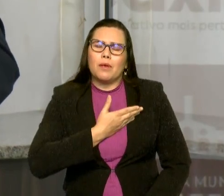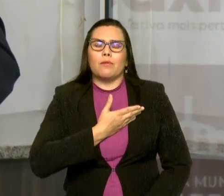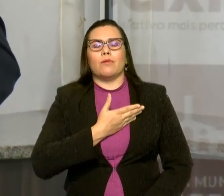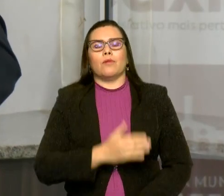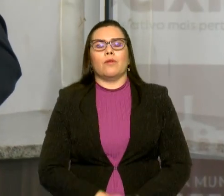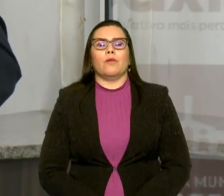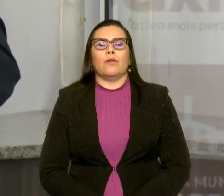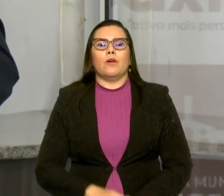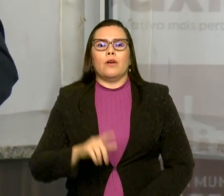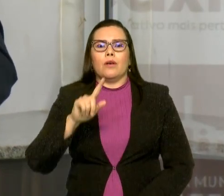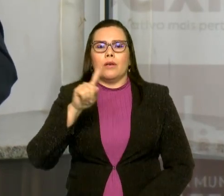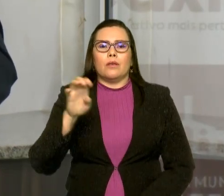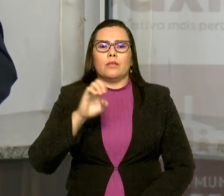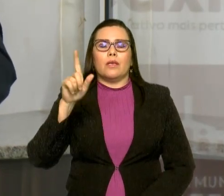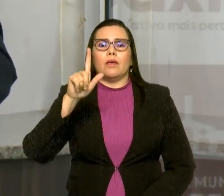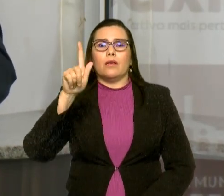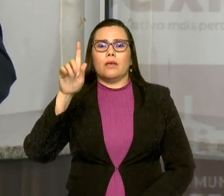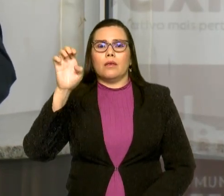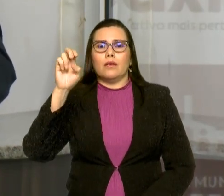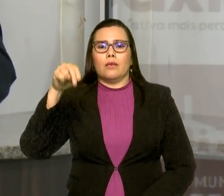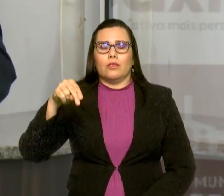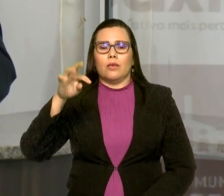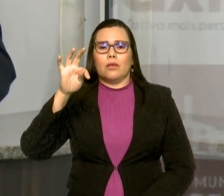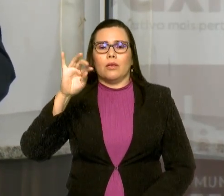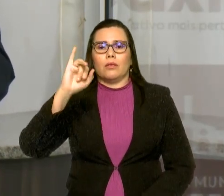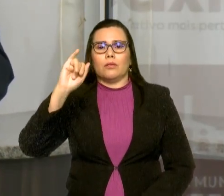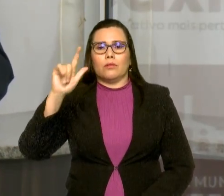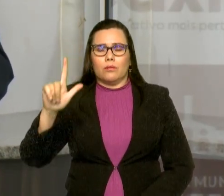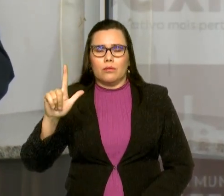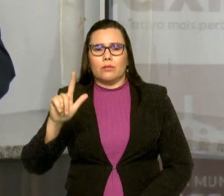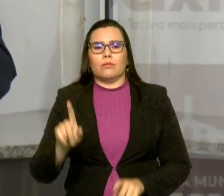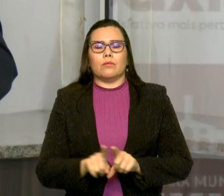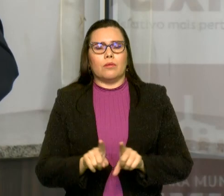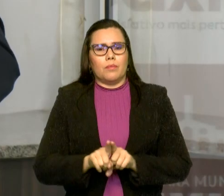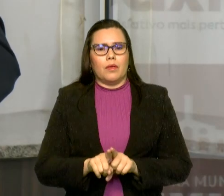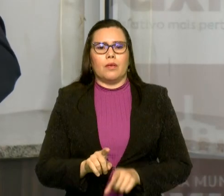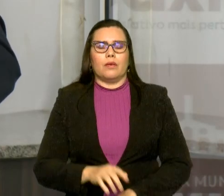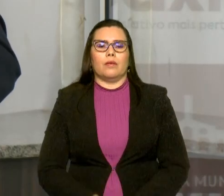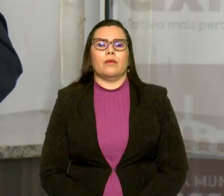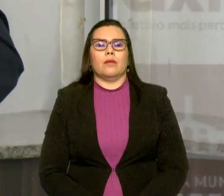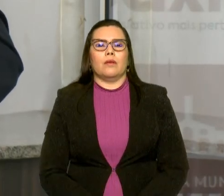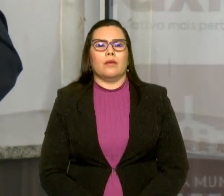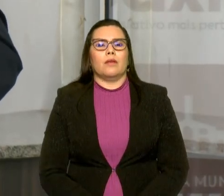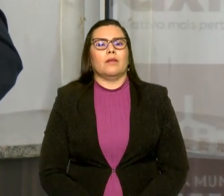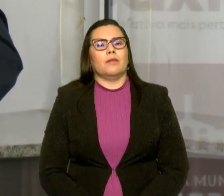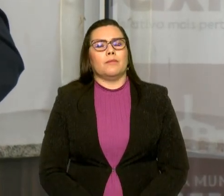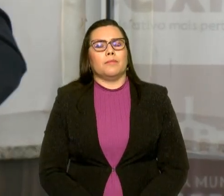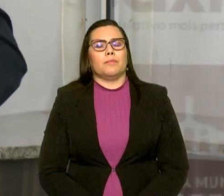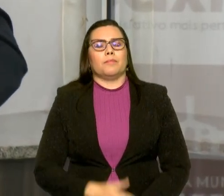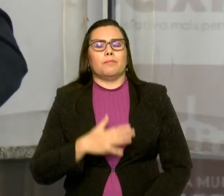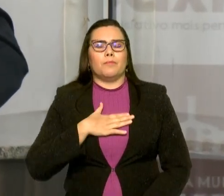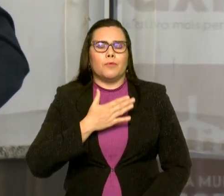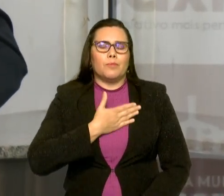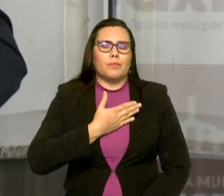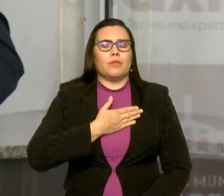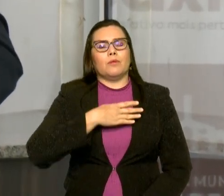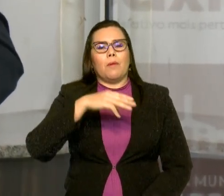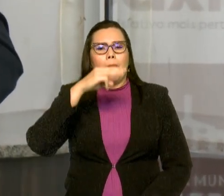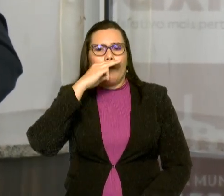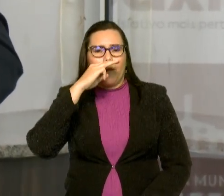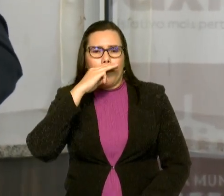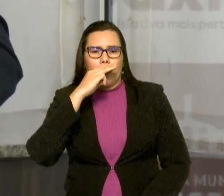Ferdinand, irmão do meu dileto amigo Humberto Coutinho, o meu